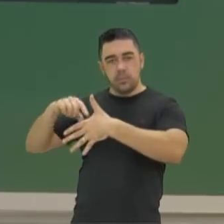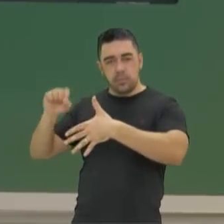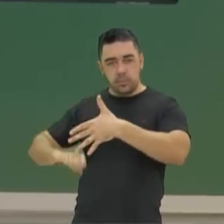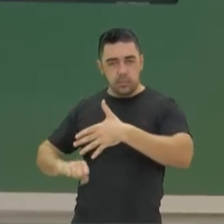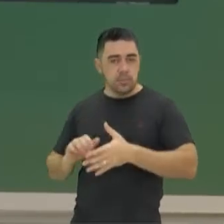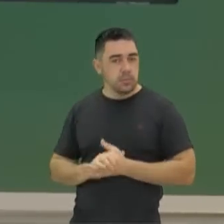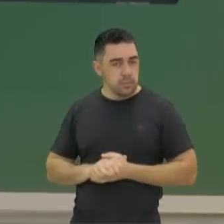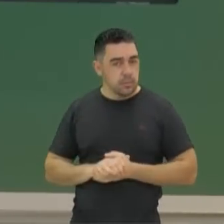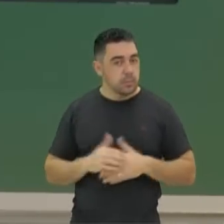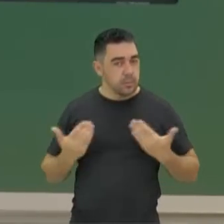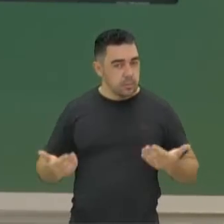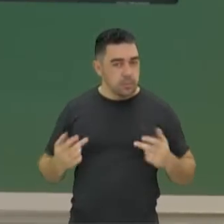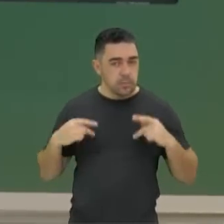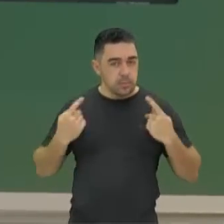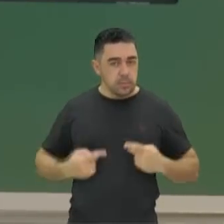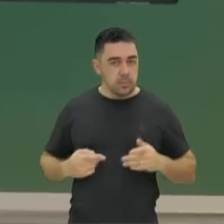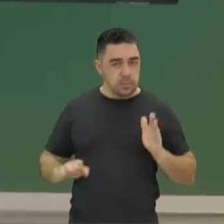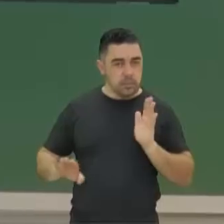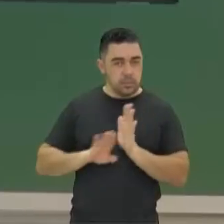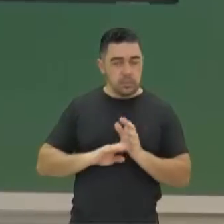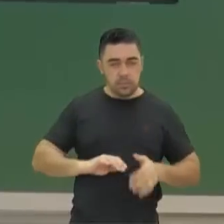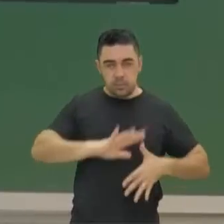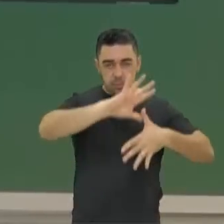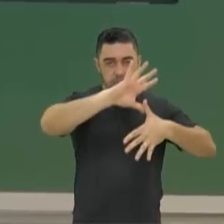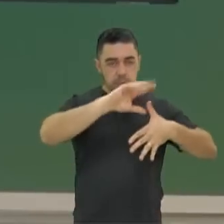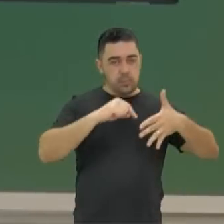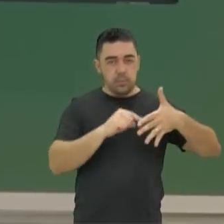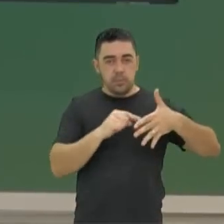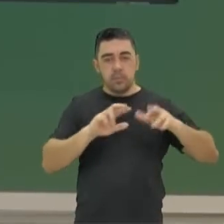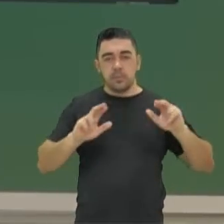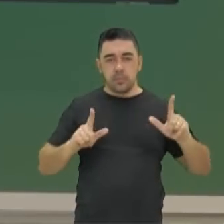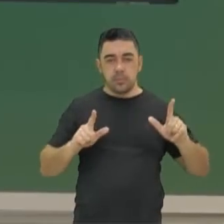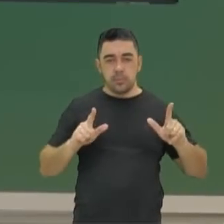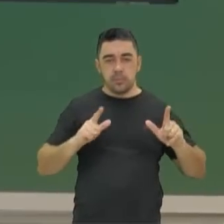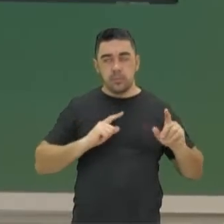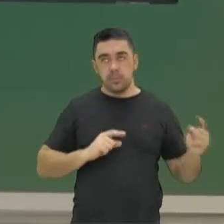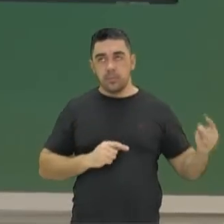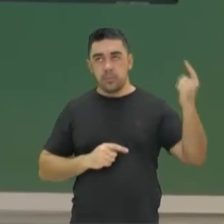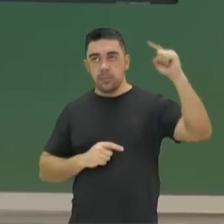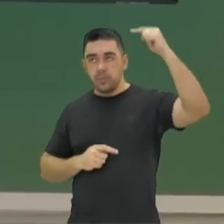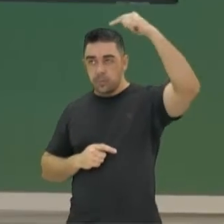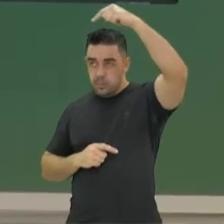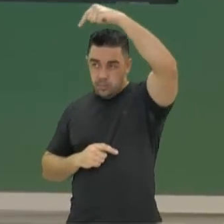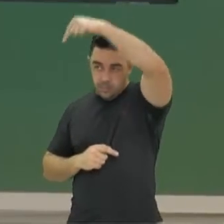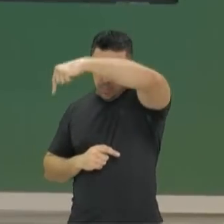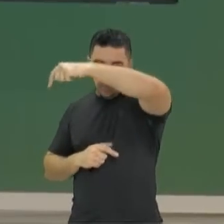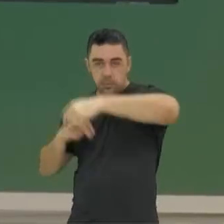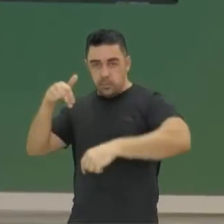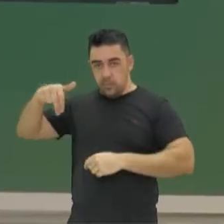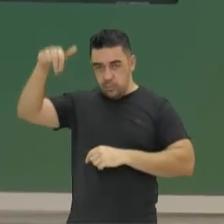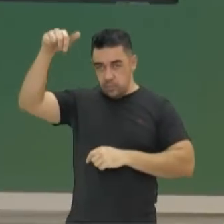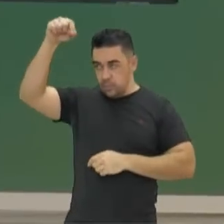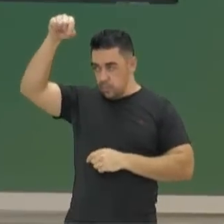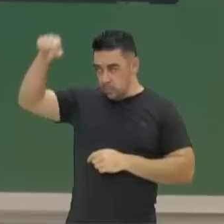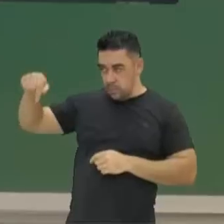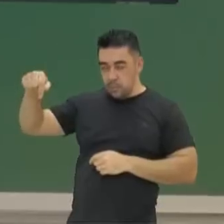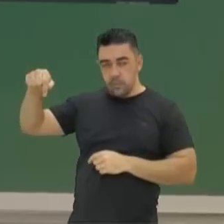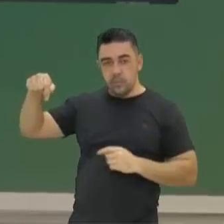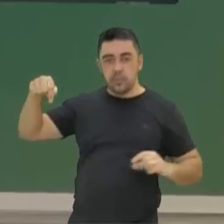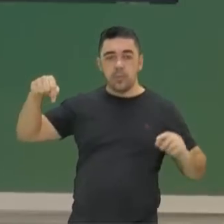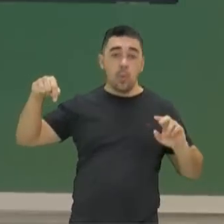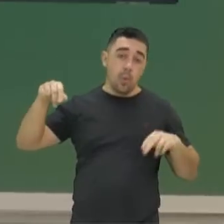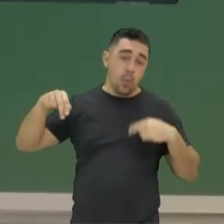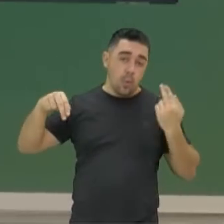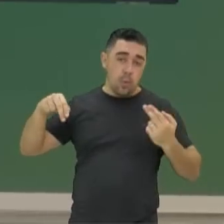provavelmente, os humanos chegaram na América de duas formas diferentes. Lá pela América do Norte, quando eles atravessaram o Estreito de Bering, e pela América do